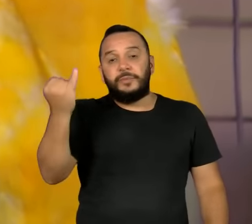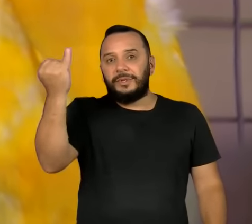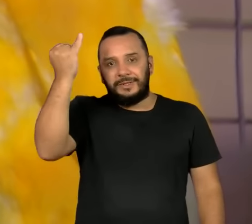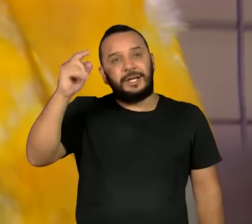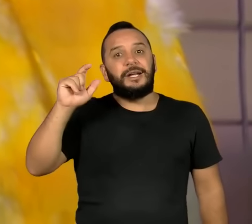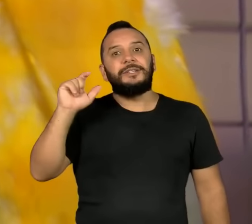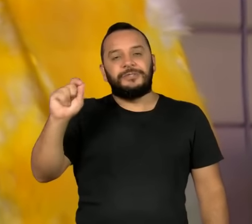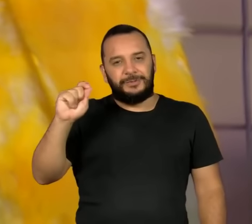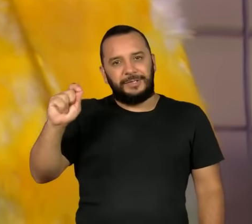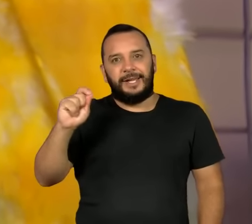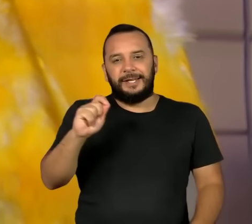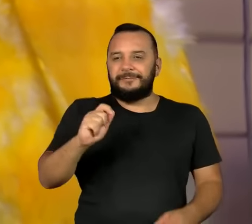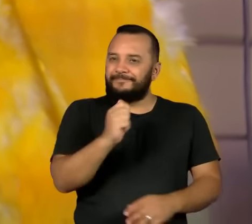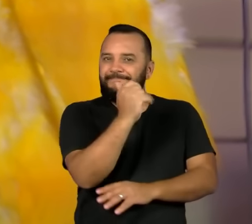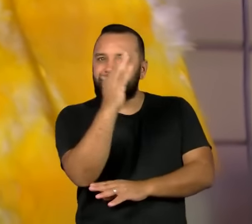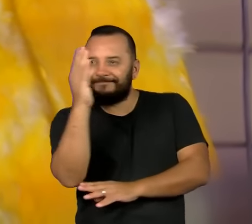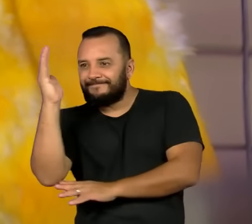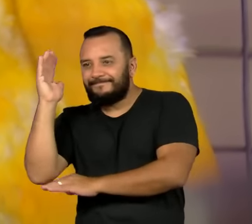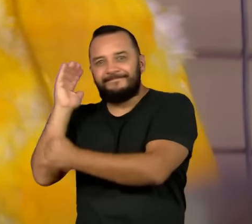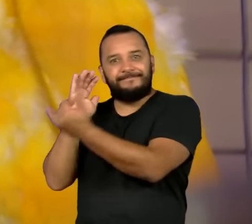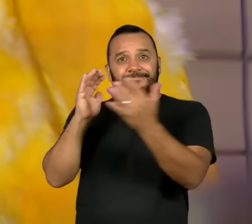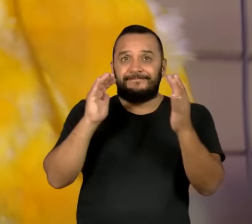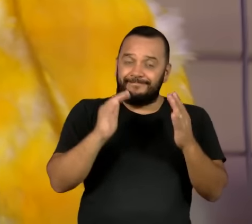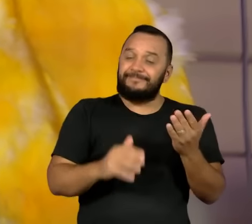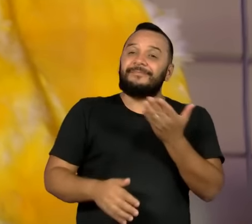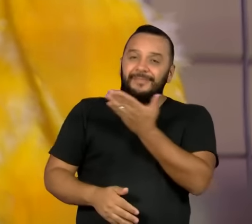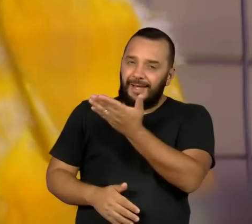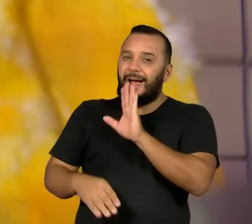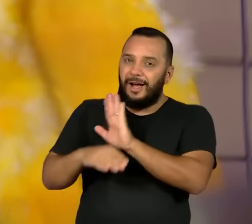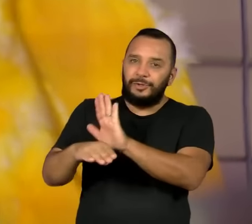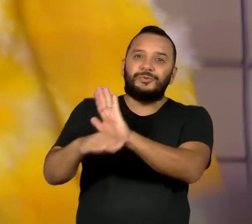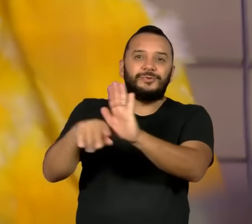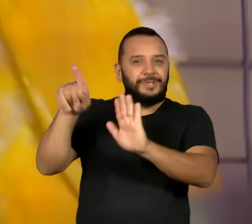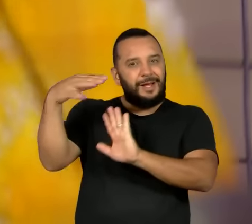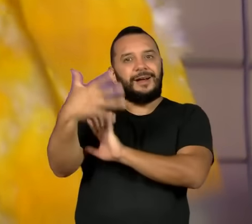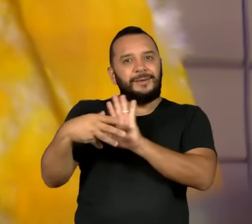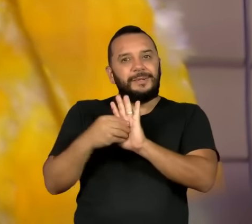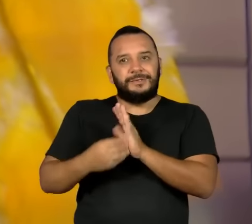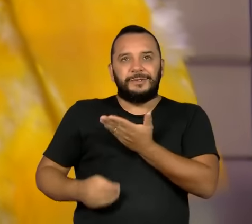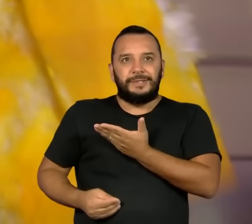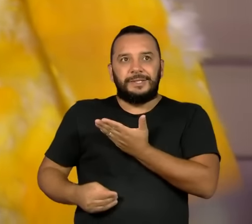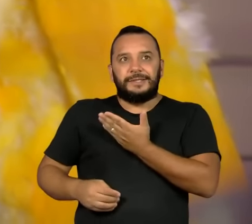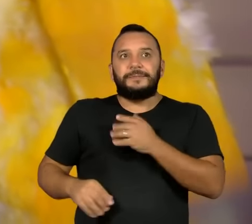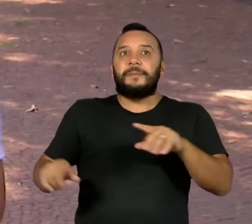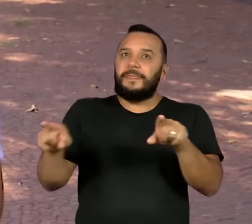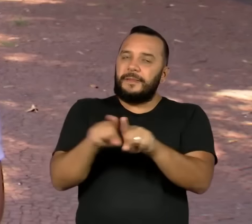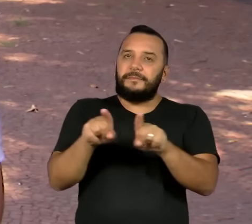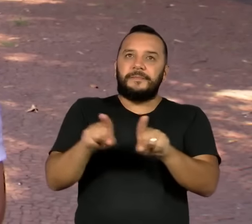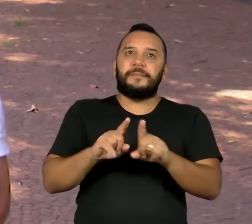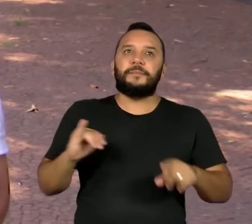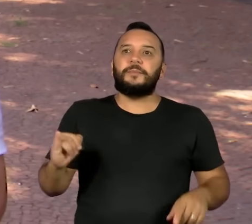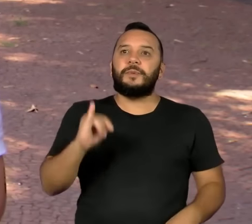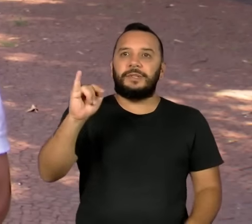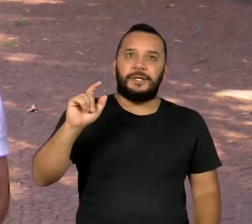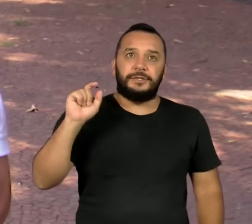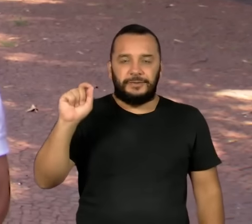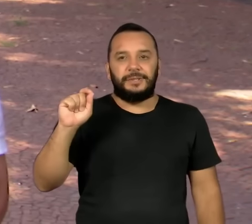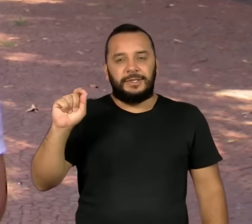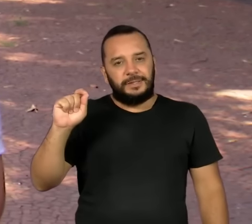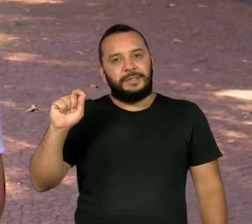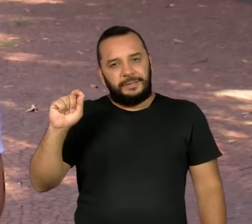padrões ecológicos, enfim, para a função da arara juba no ecossistema amazônico, mas é também uma ferramenta importante de